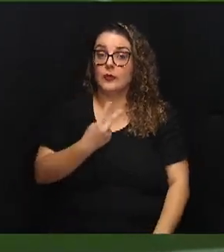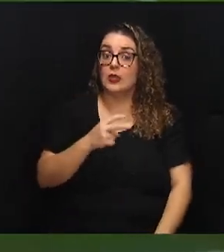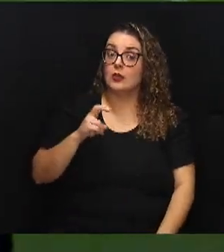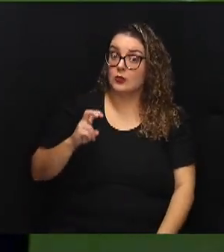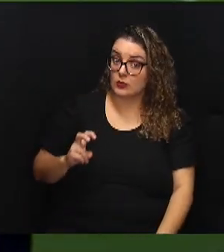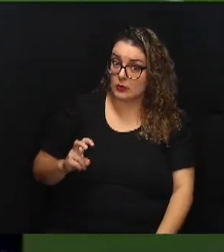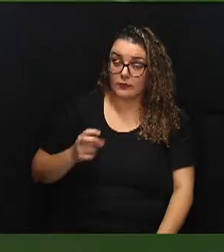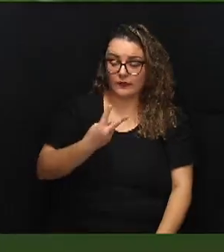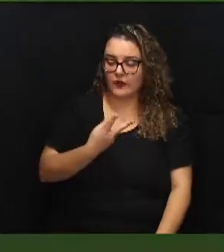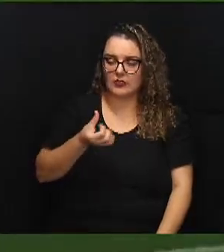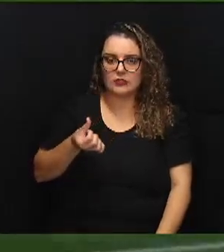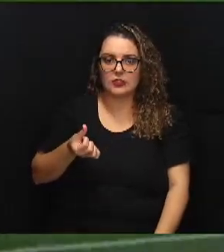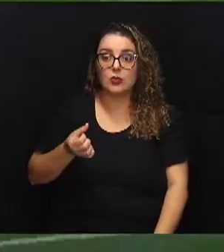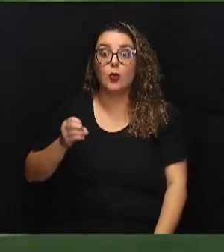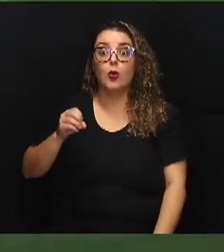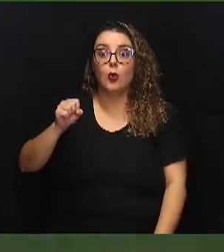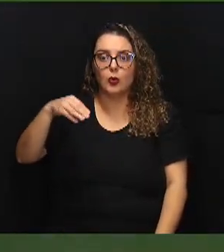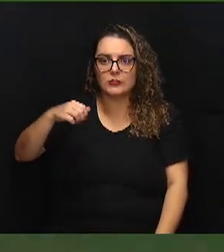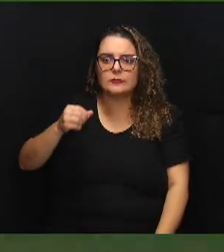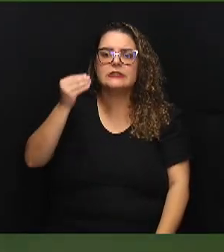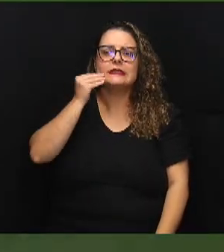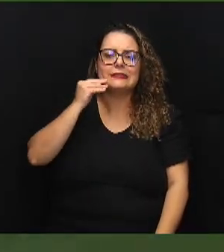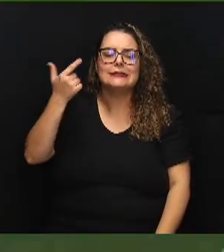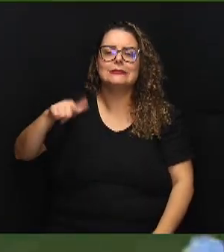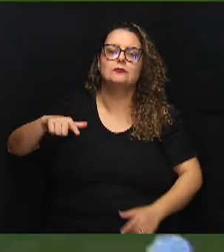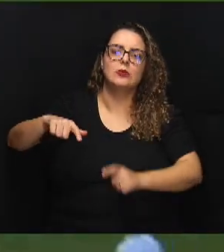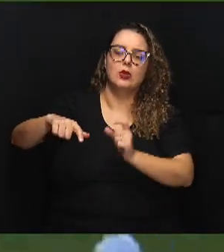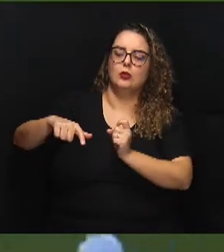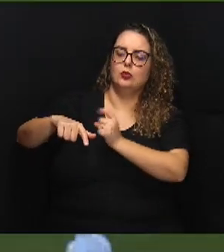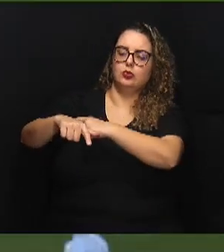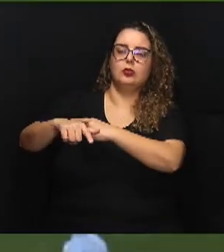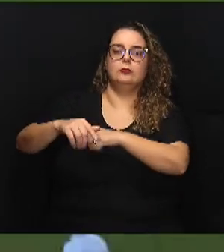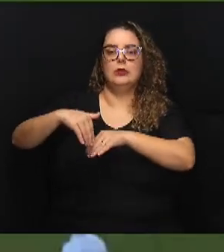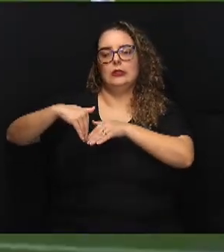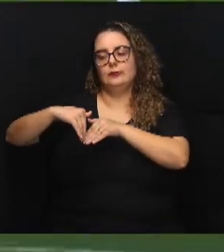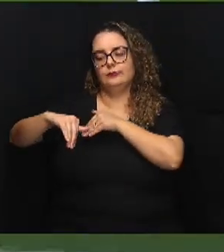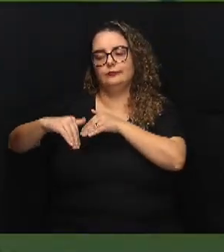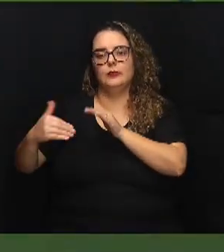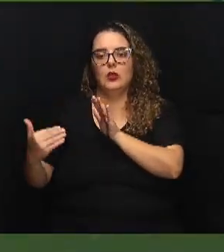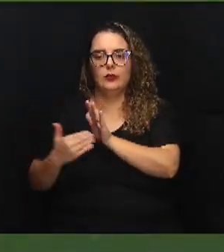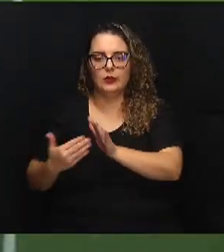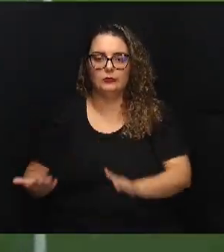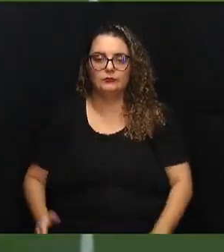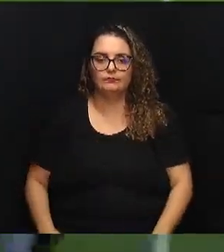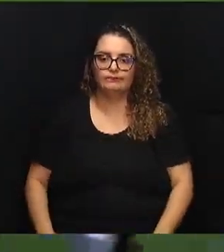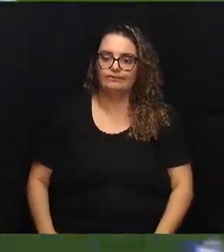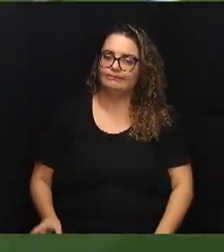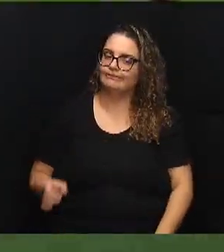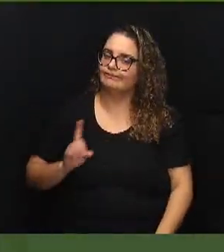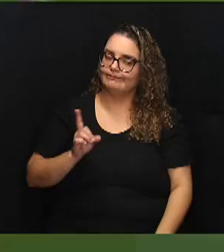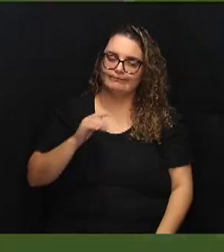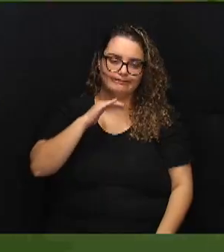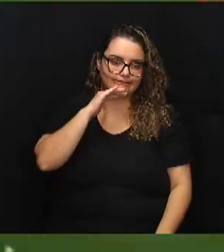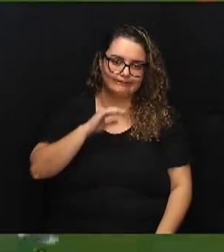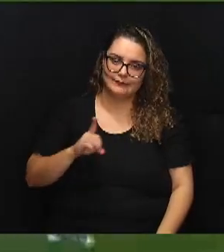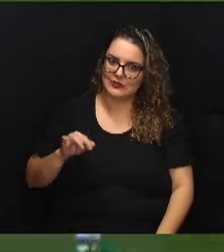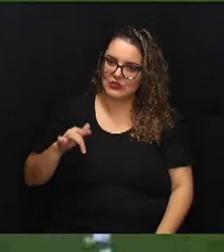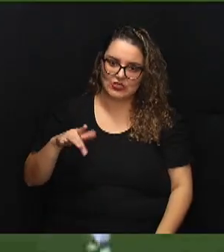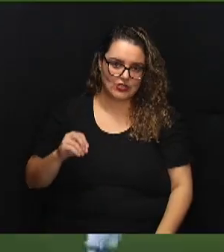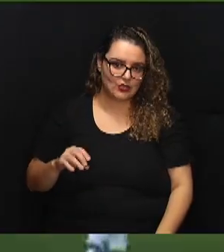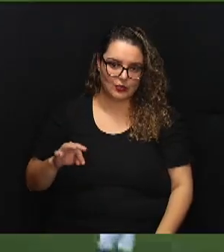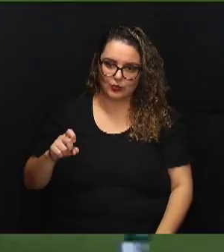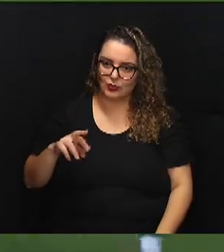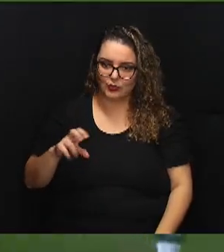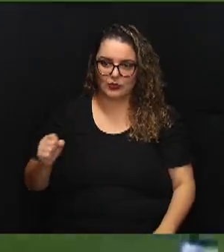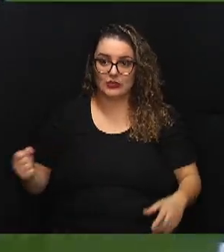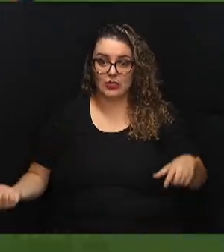26, Osman tentou de novo, mas direto pela linha de fundo. Não era a tarde de Diego Torres, que